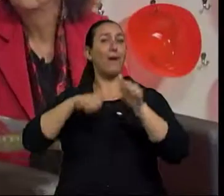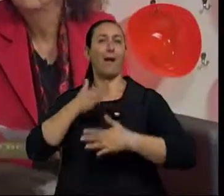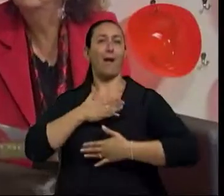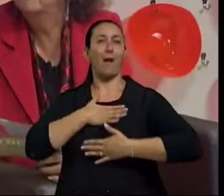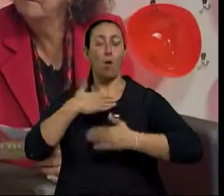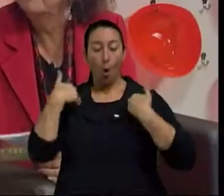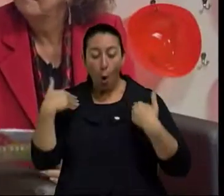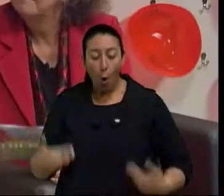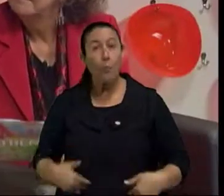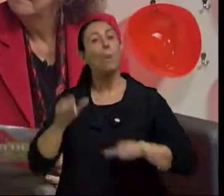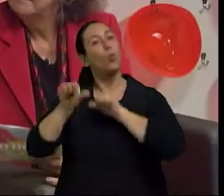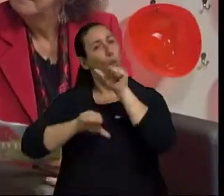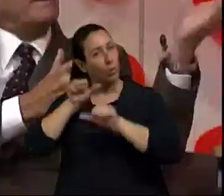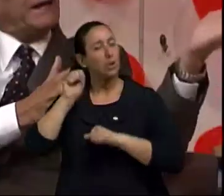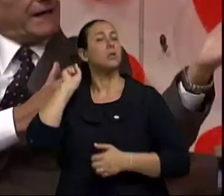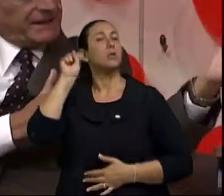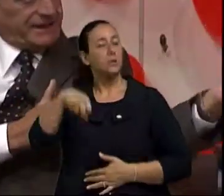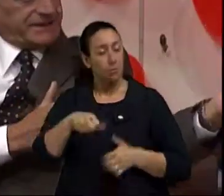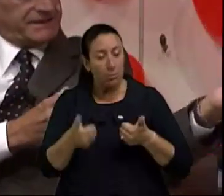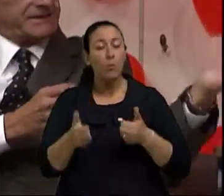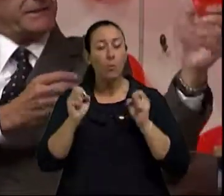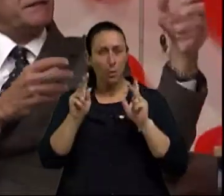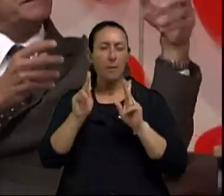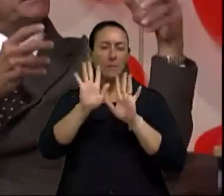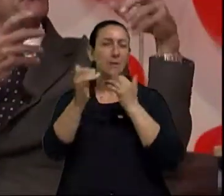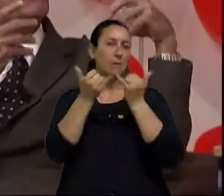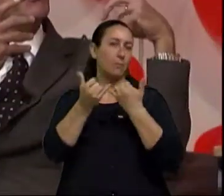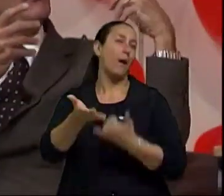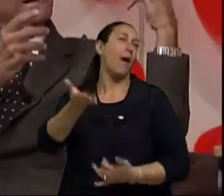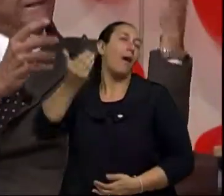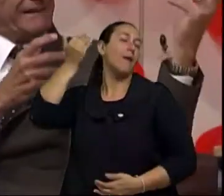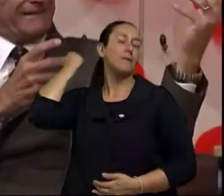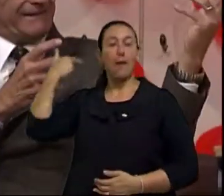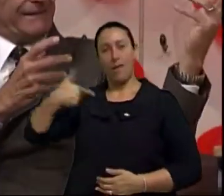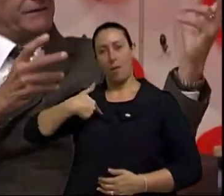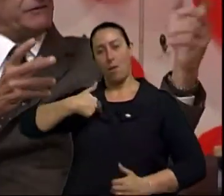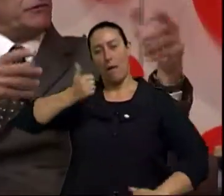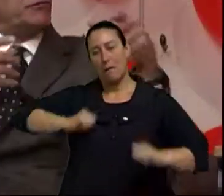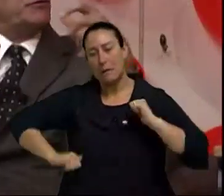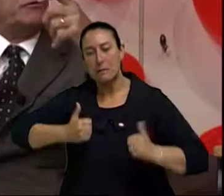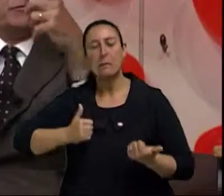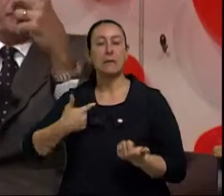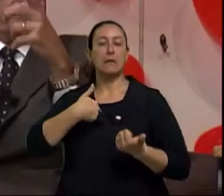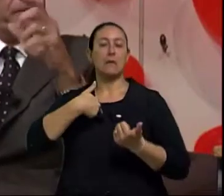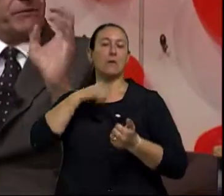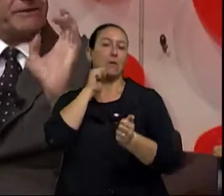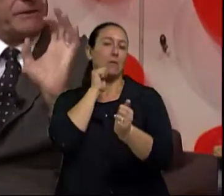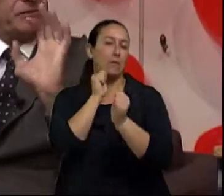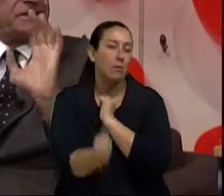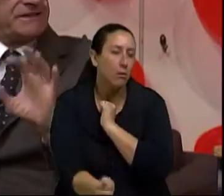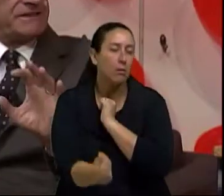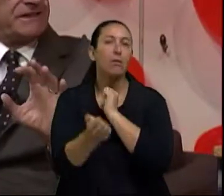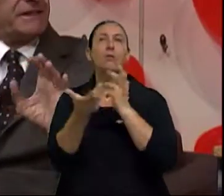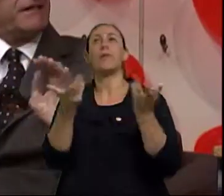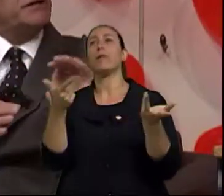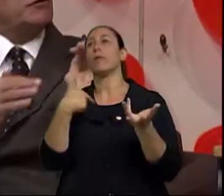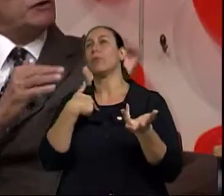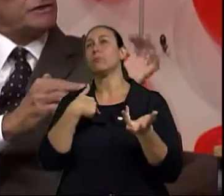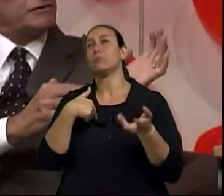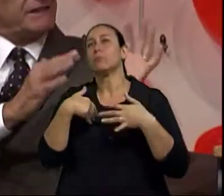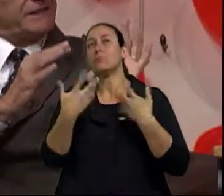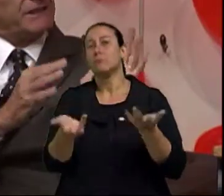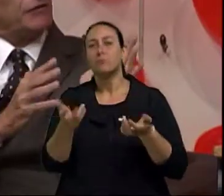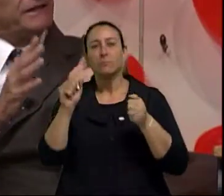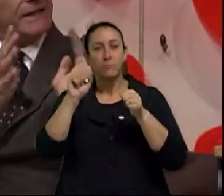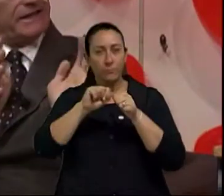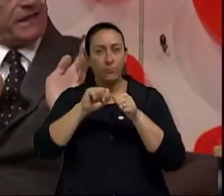Adaptações. Okay. Uhum. Se eu fui uma atriz, uhum, se eu fui um atleta, Se eu fui eu tive uma profissão X e